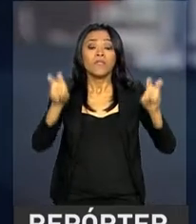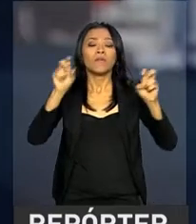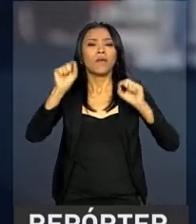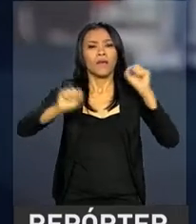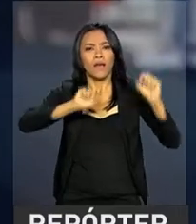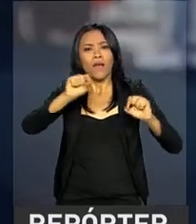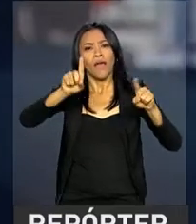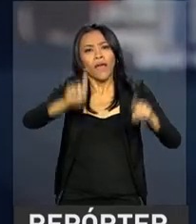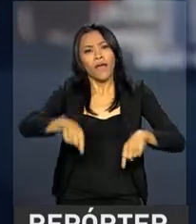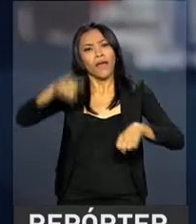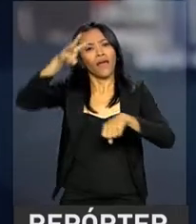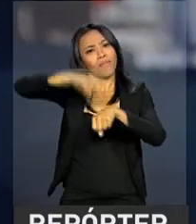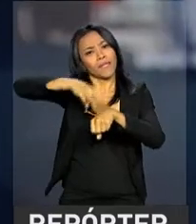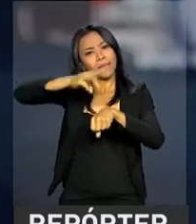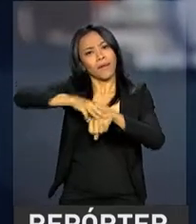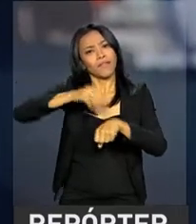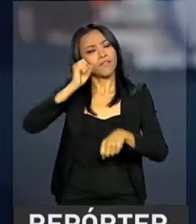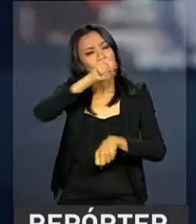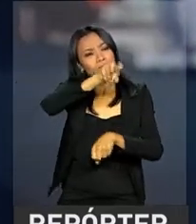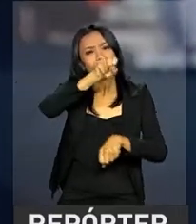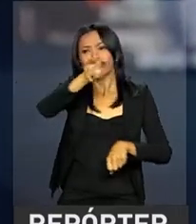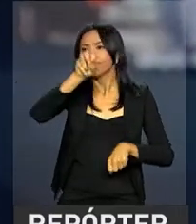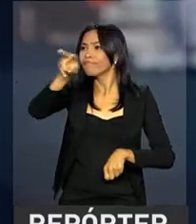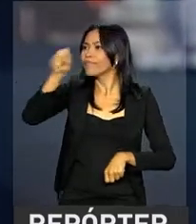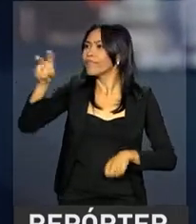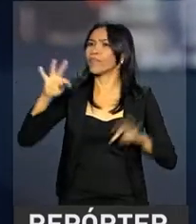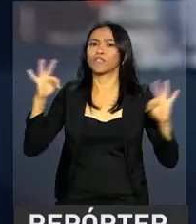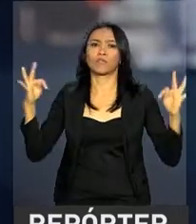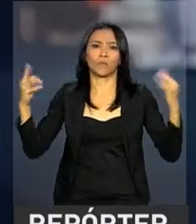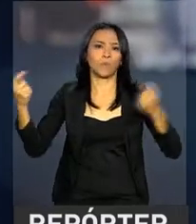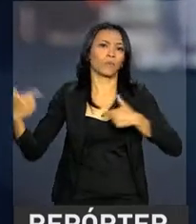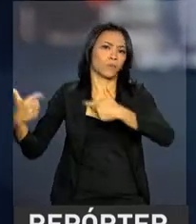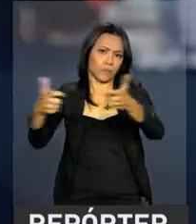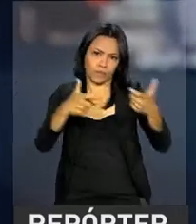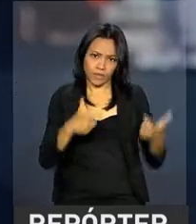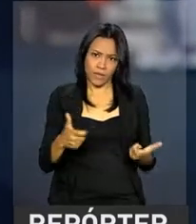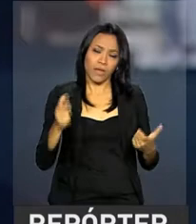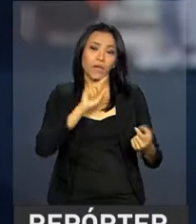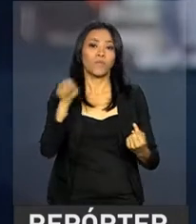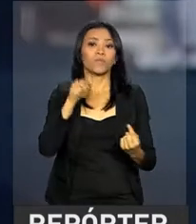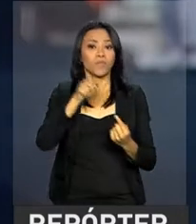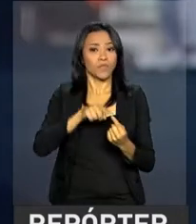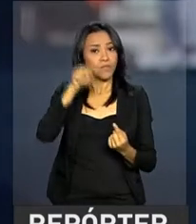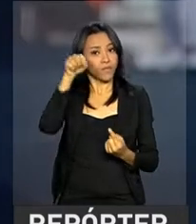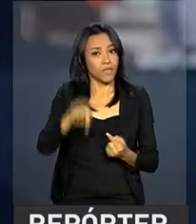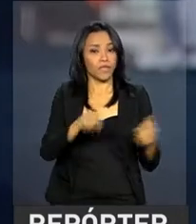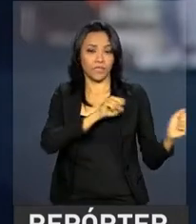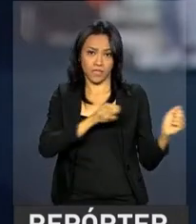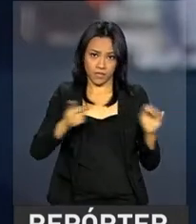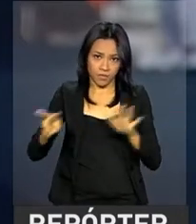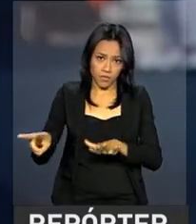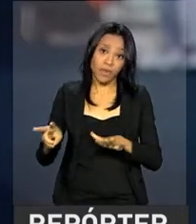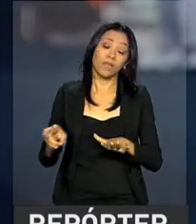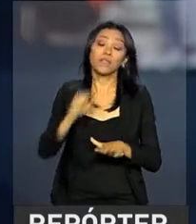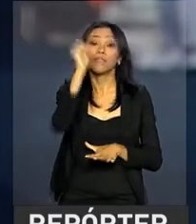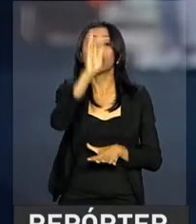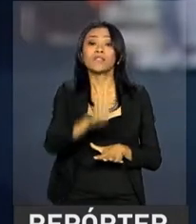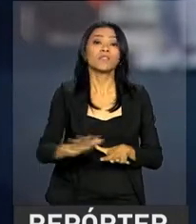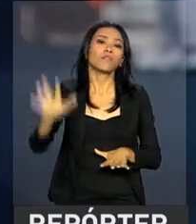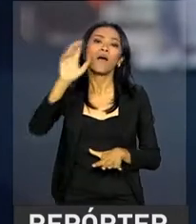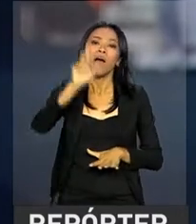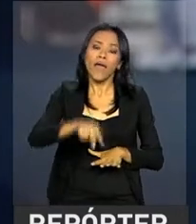edição é A Matemática Está em Tudo, como você também já falou, Thaisa. E o objetivo, então, dessa Semana Nacional da Ciência e Tecnologia